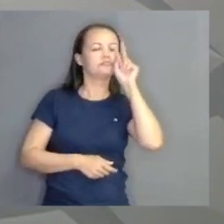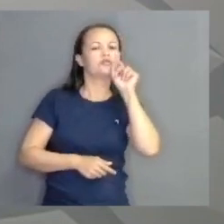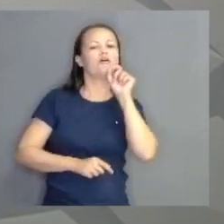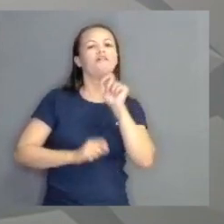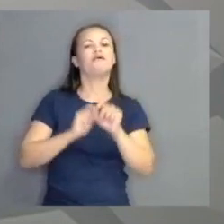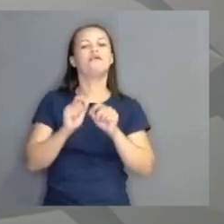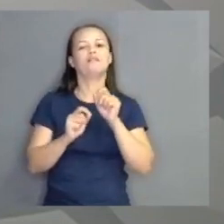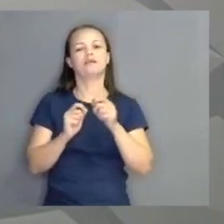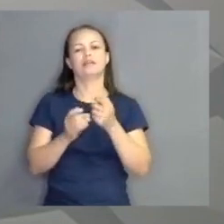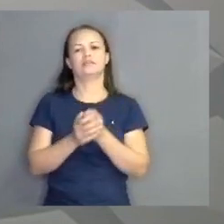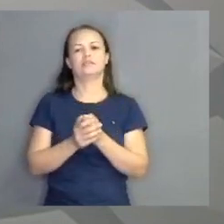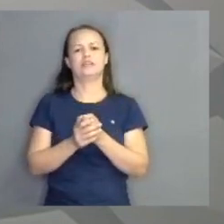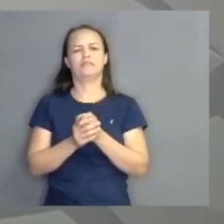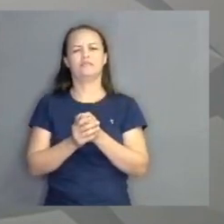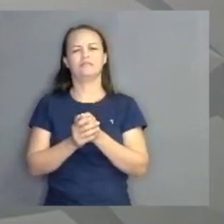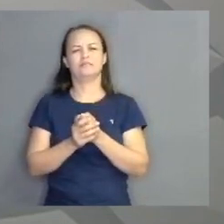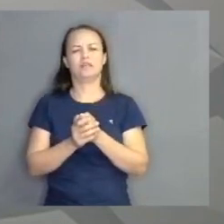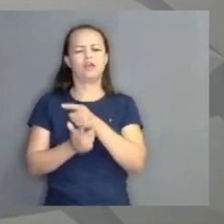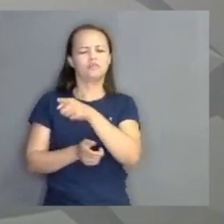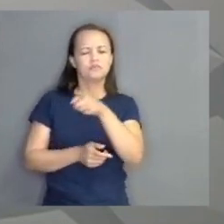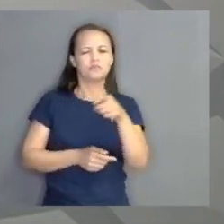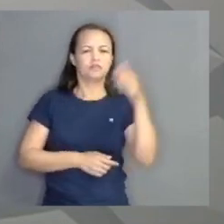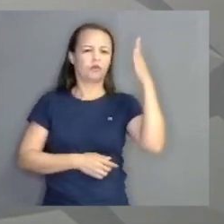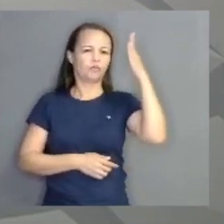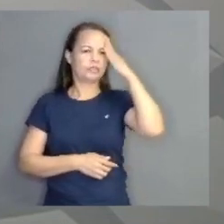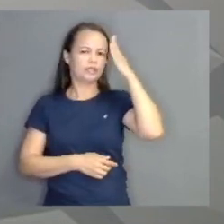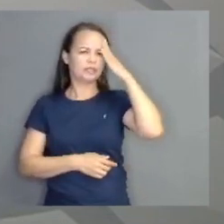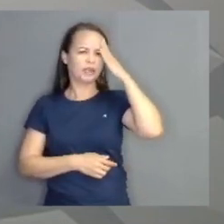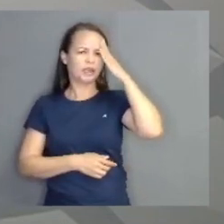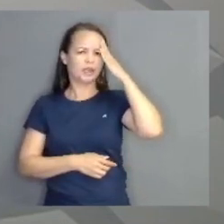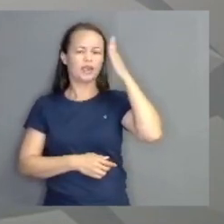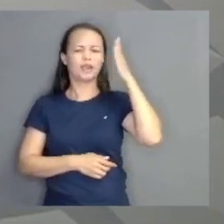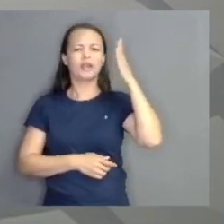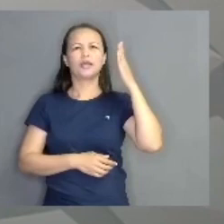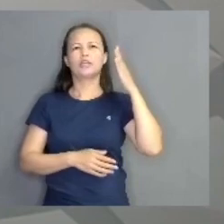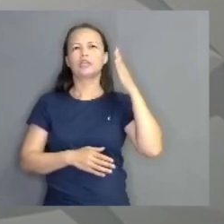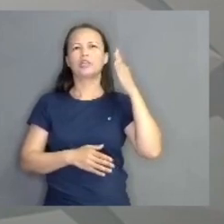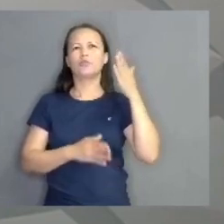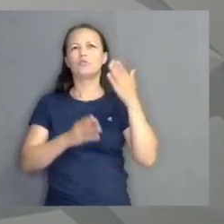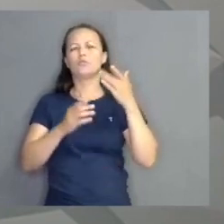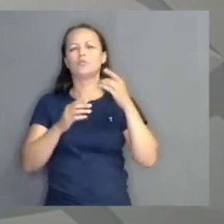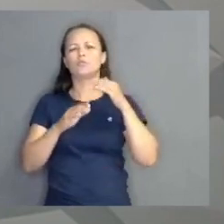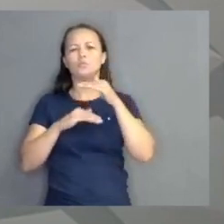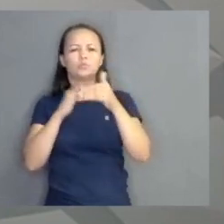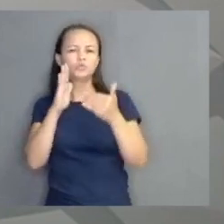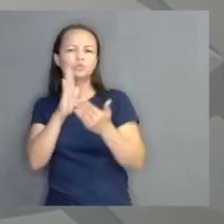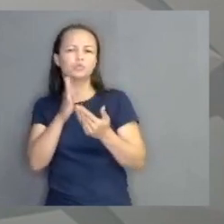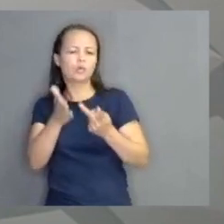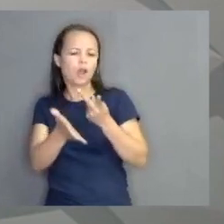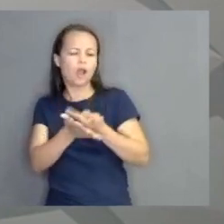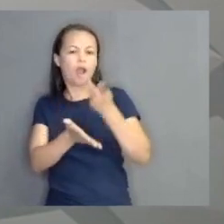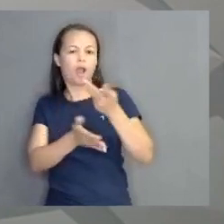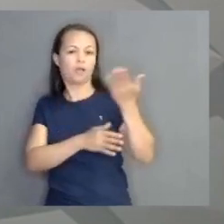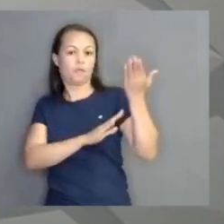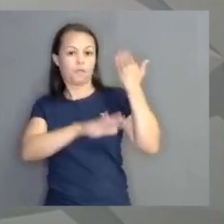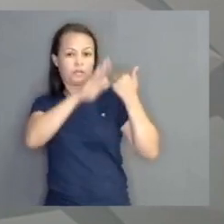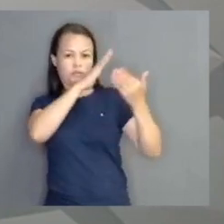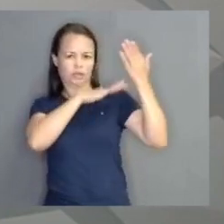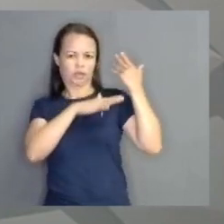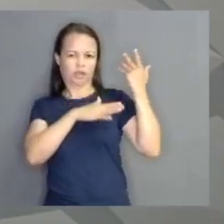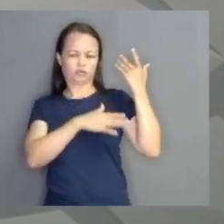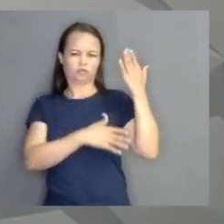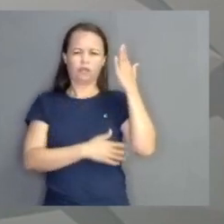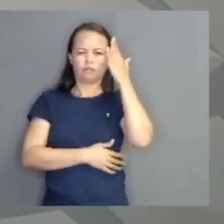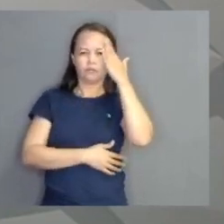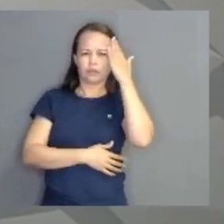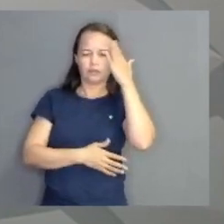vai compreender tudo que aconteceu no passado. Vai tirar a sua própria conclusão. Obviamente, de